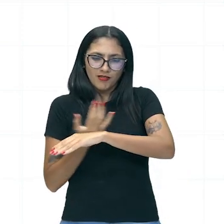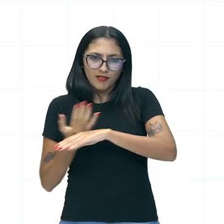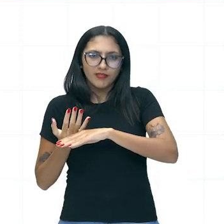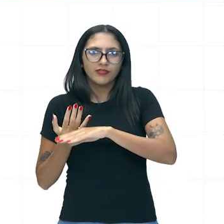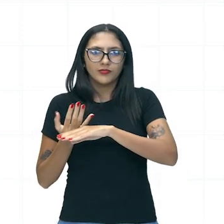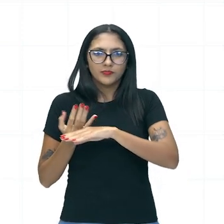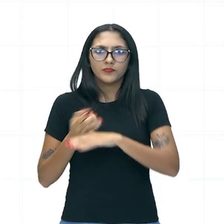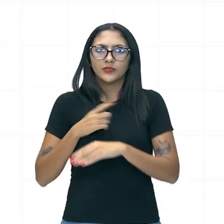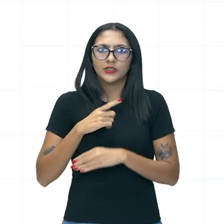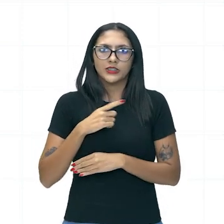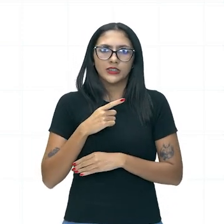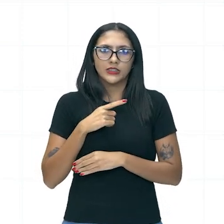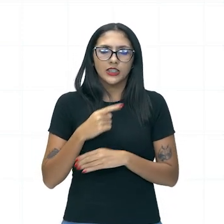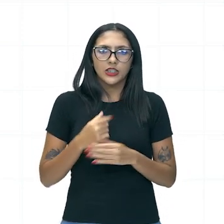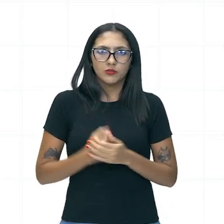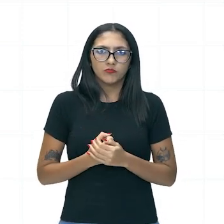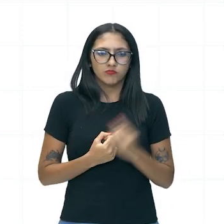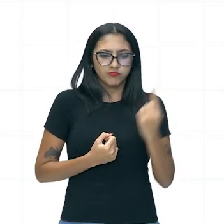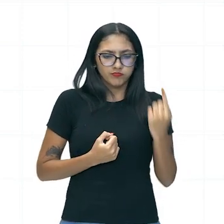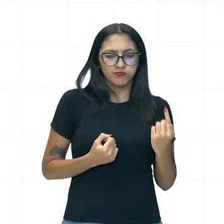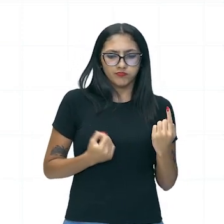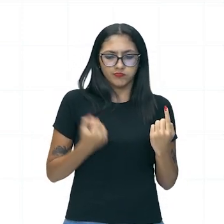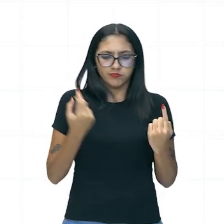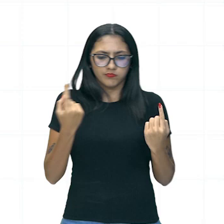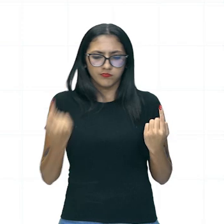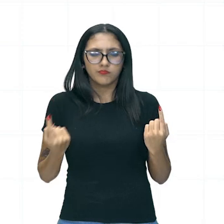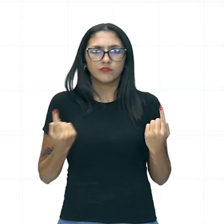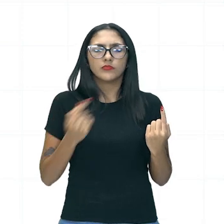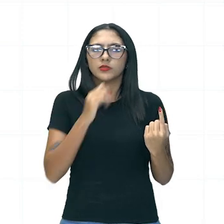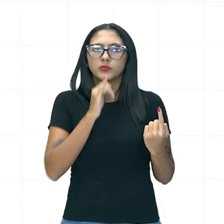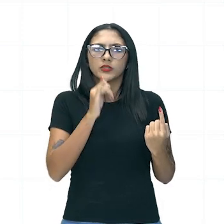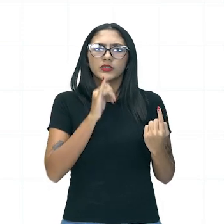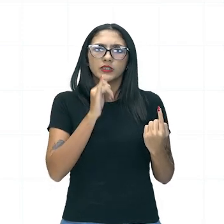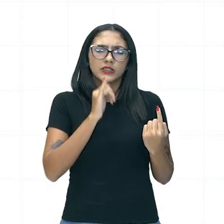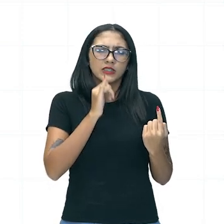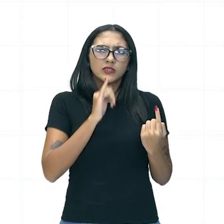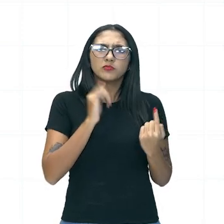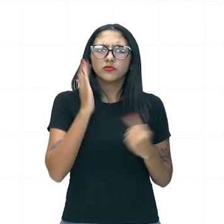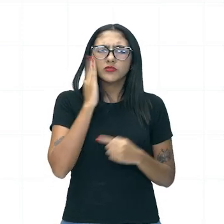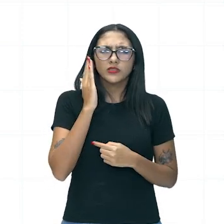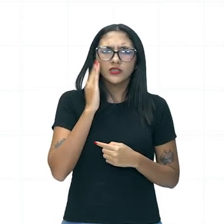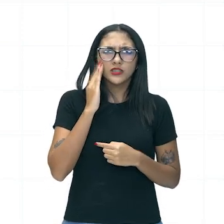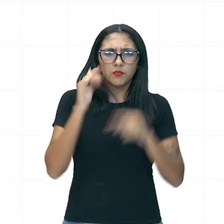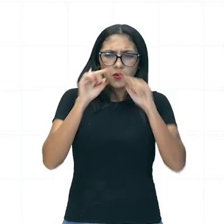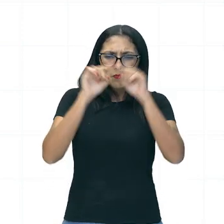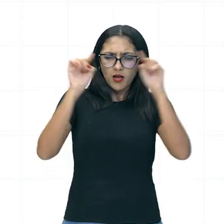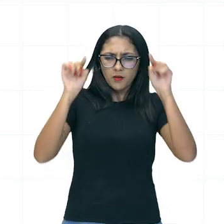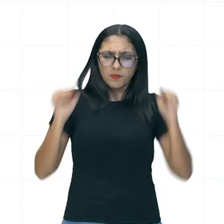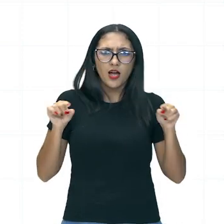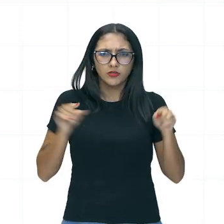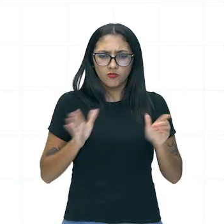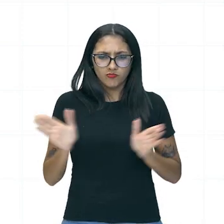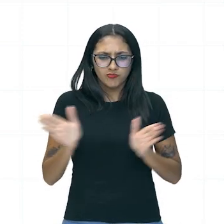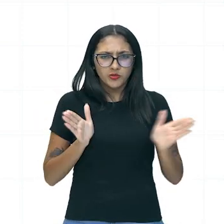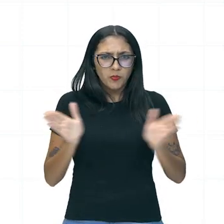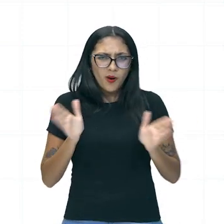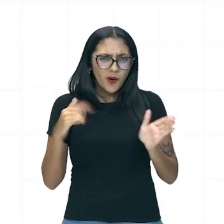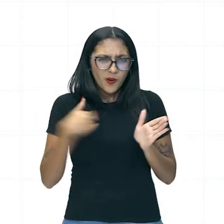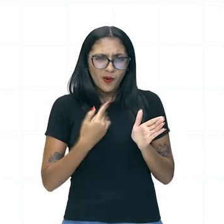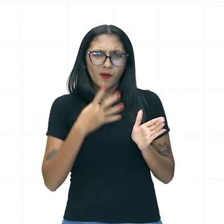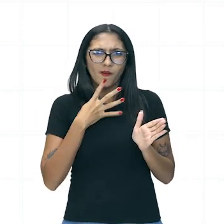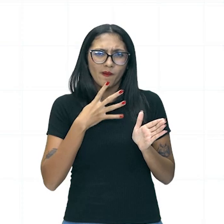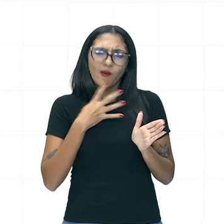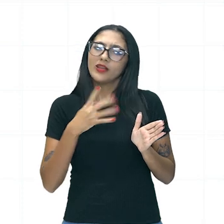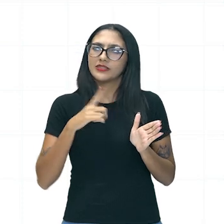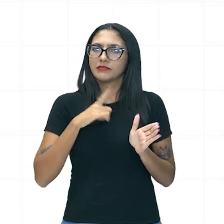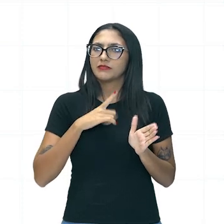2 postes, né, que vão ficar ali onde seriam as traves do futebol que a gente está acostumado,